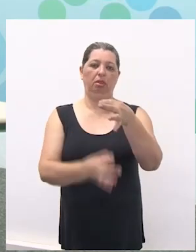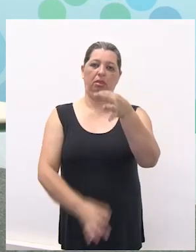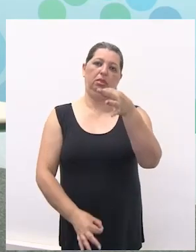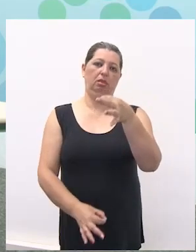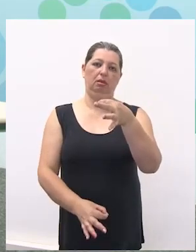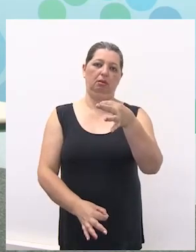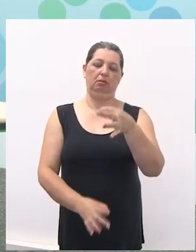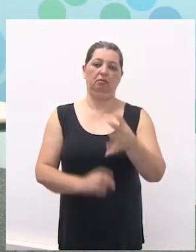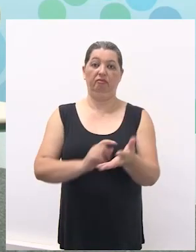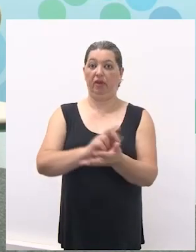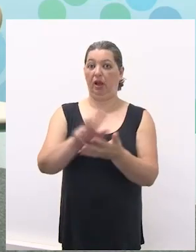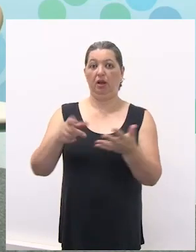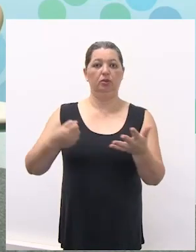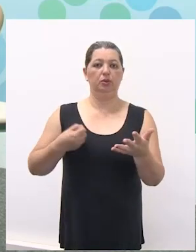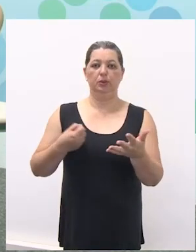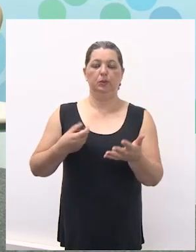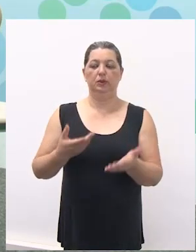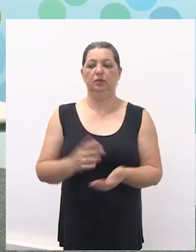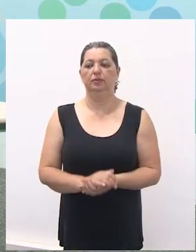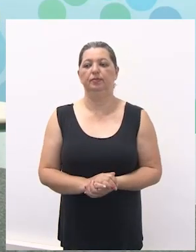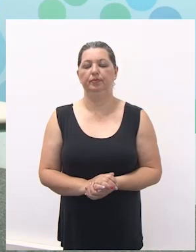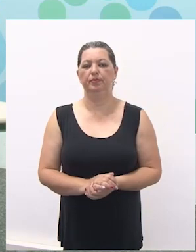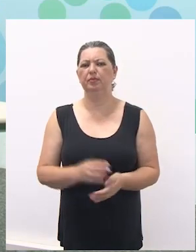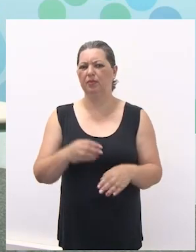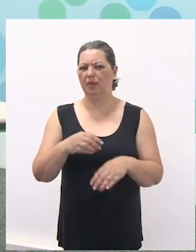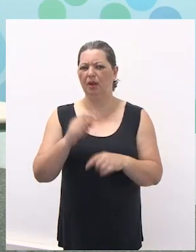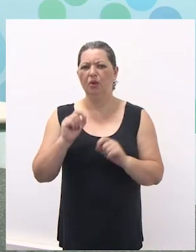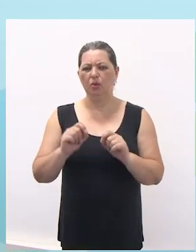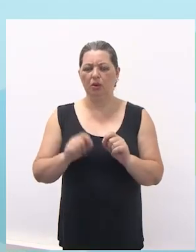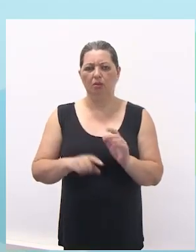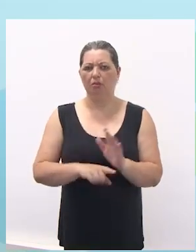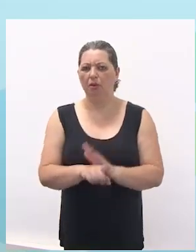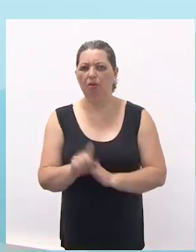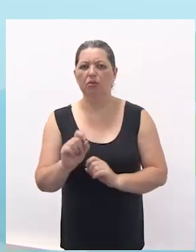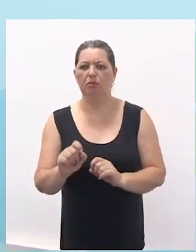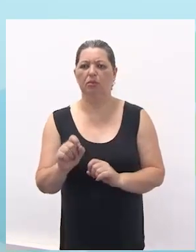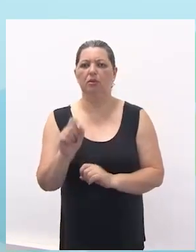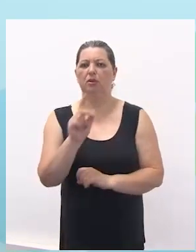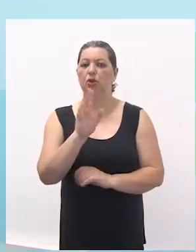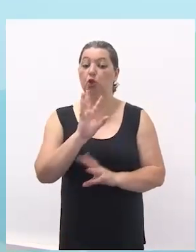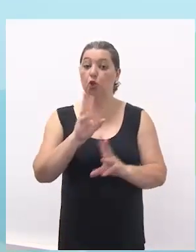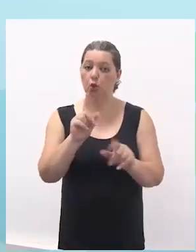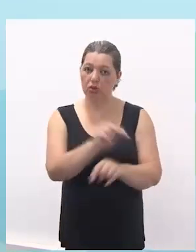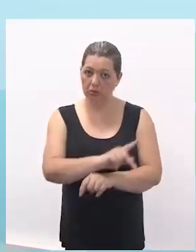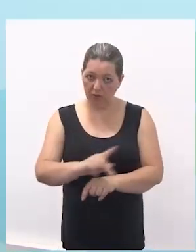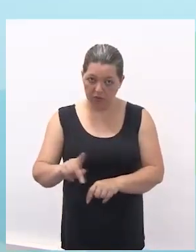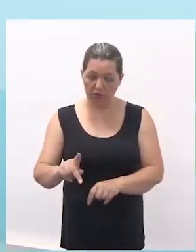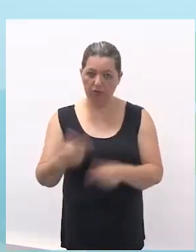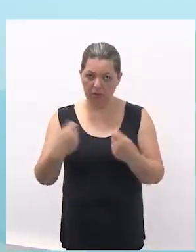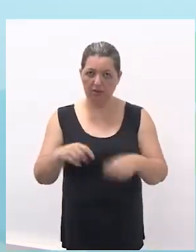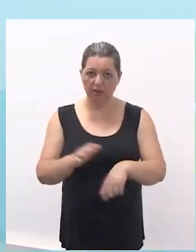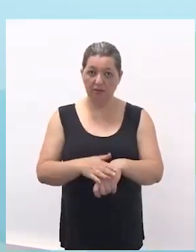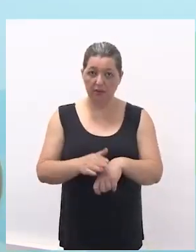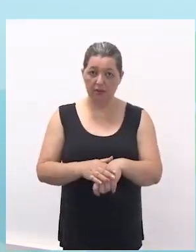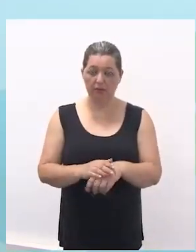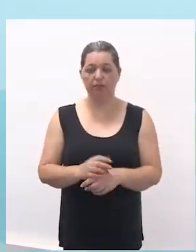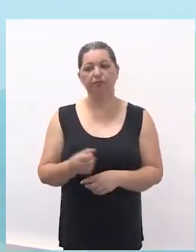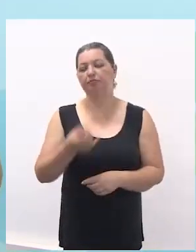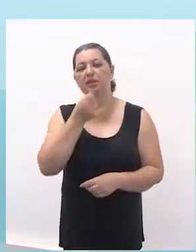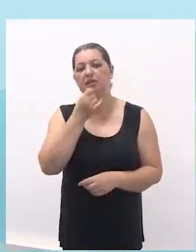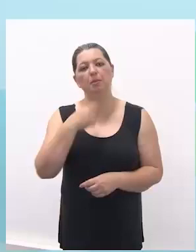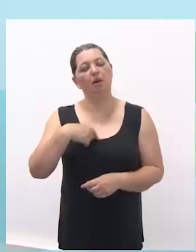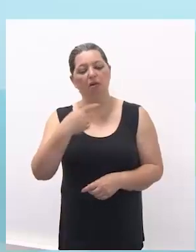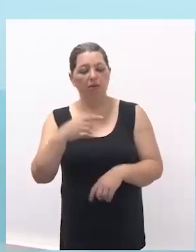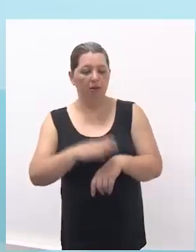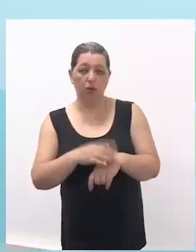a pergunta é, todos os professores têm que fazer isso para alimentar cada sala ou não? Se eu fizer uma,